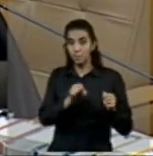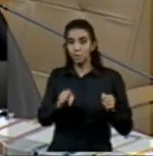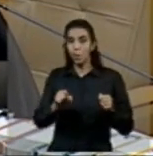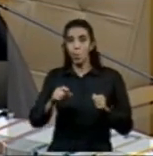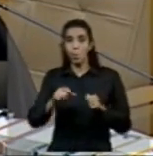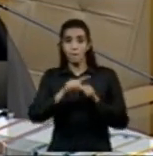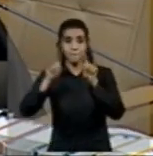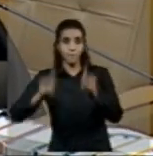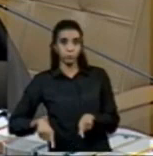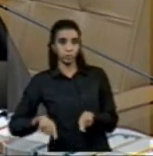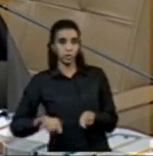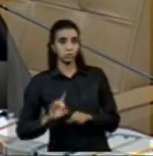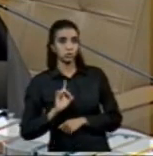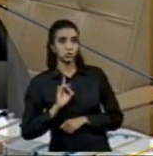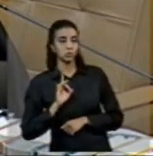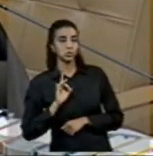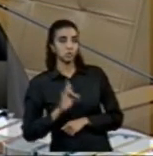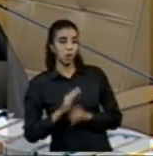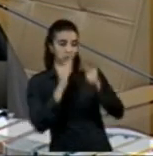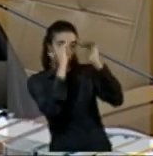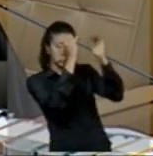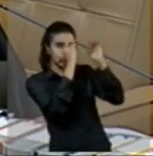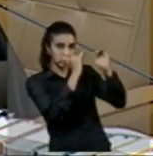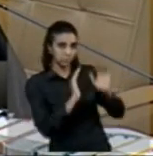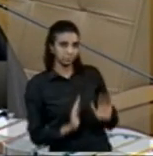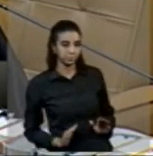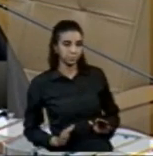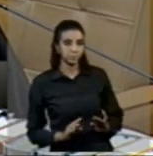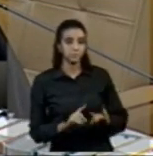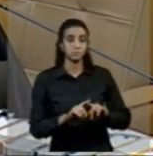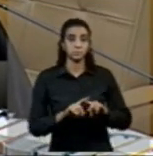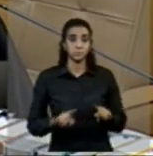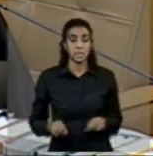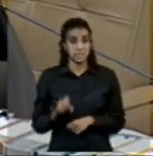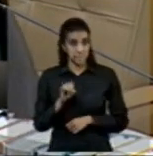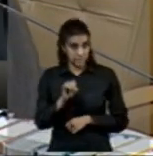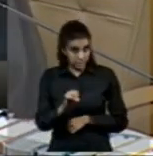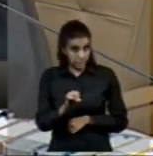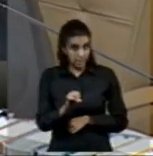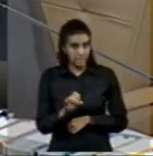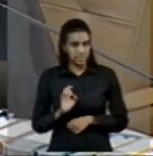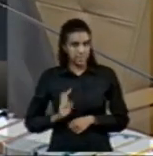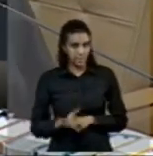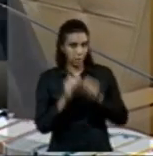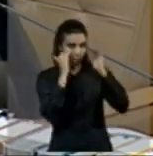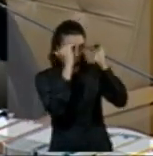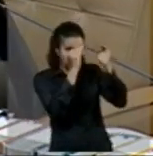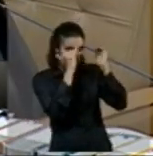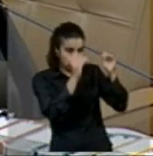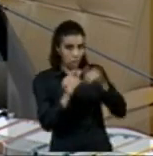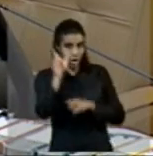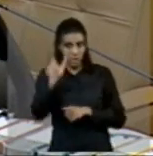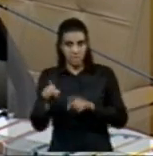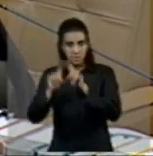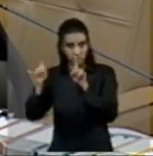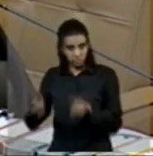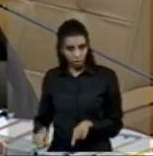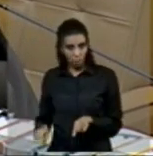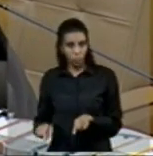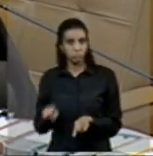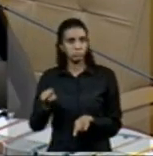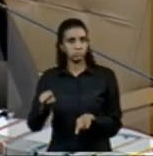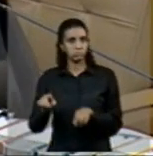jurídico, a seu empregador. Ao chancelar tal modalidade de subordinação entre cidadãos